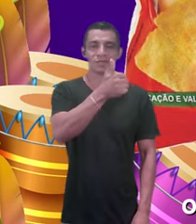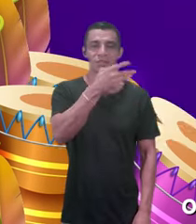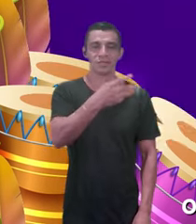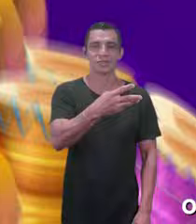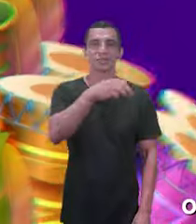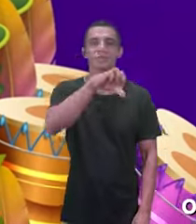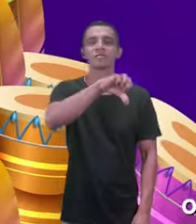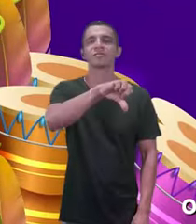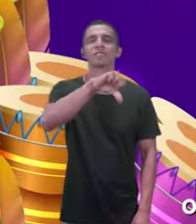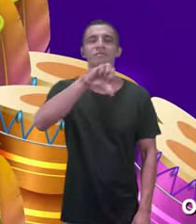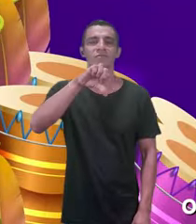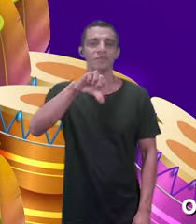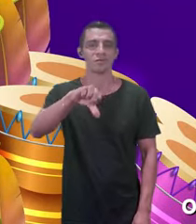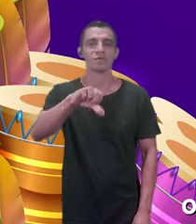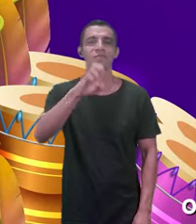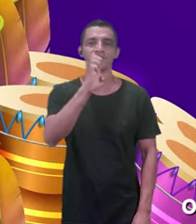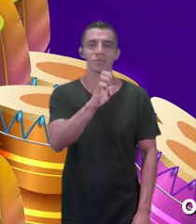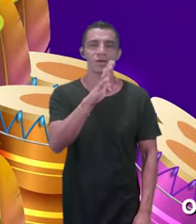R$ 3,99 no app. Manteiga Presidente,